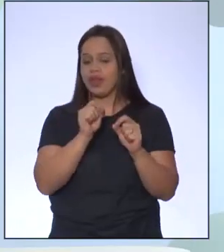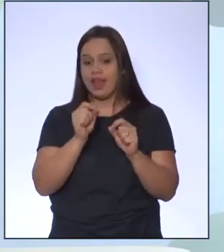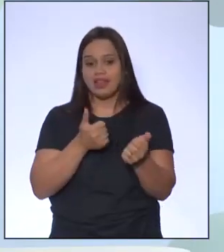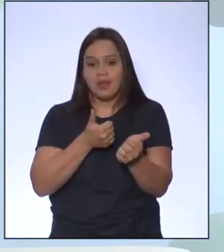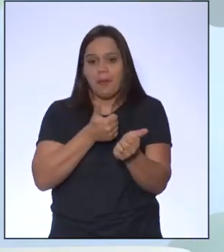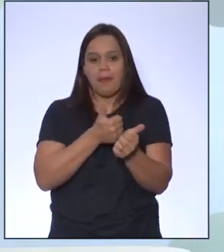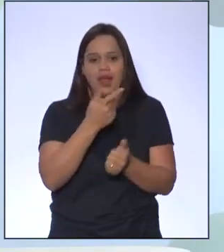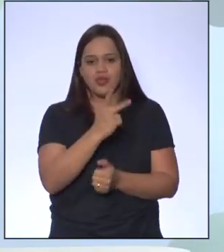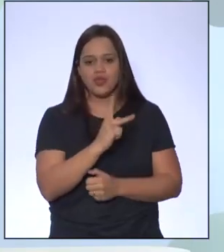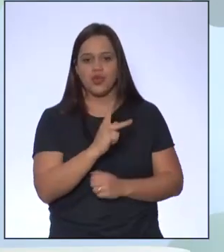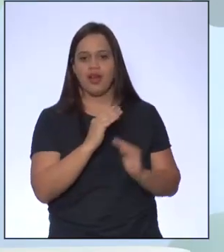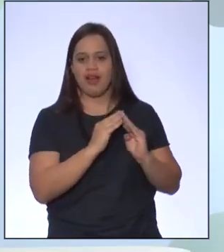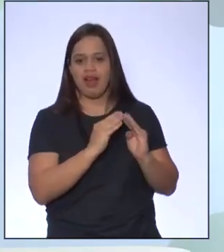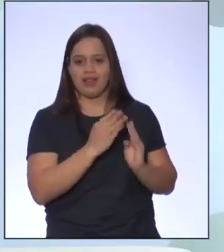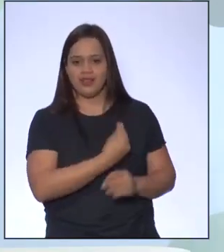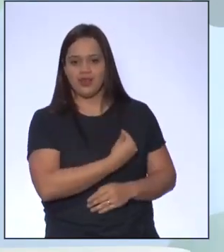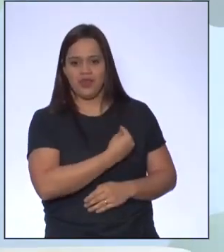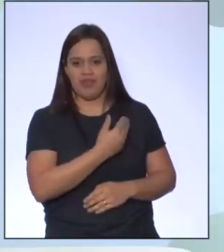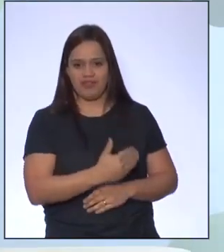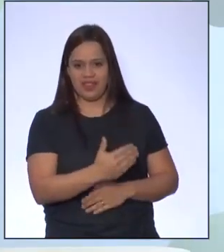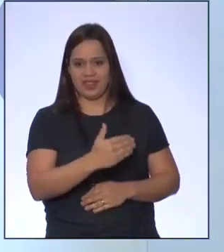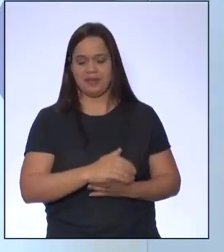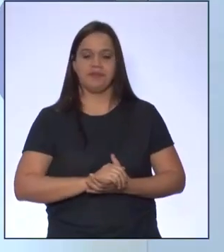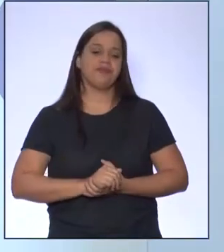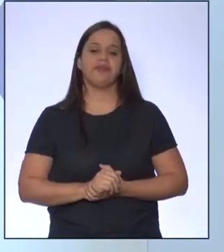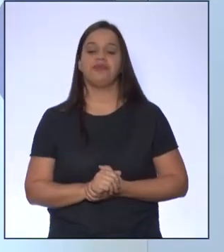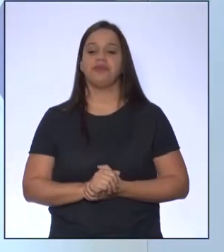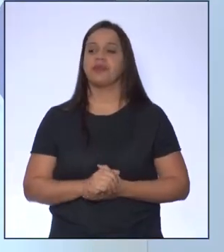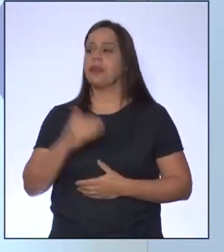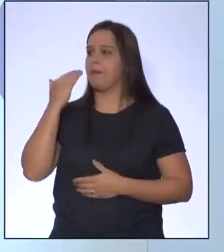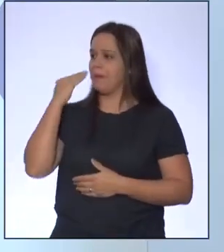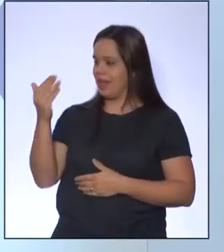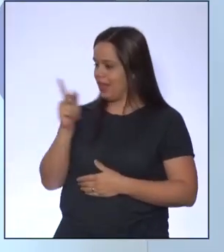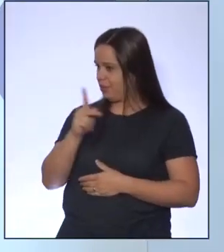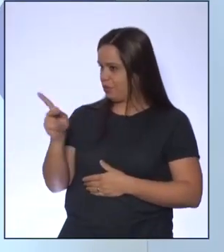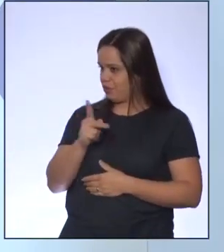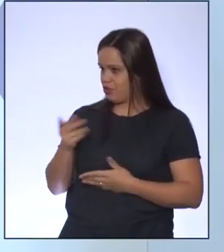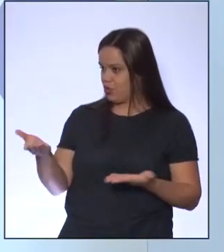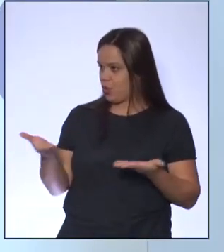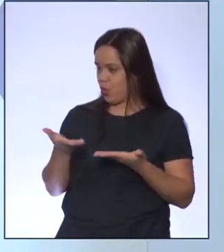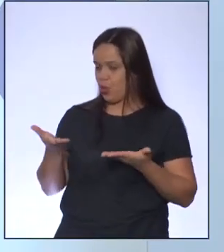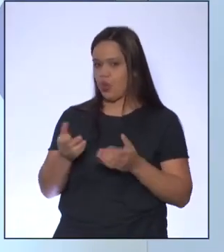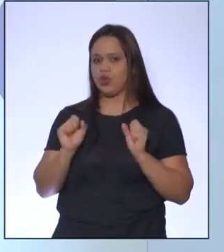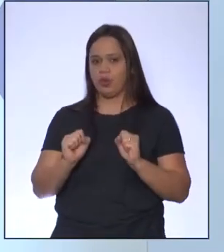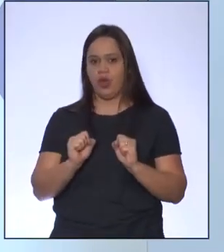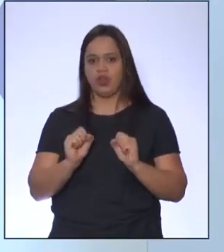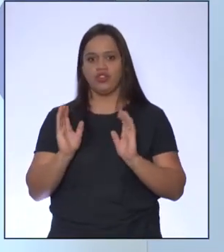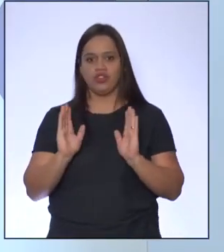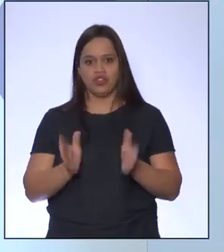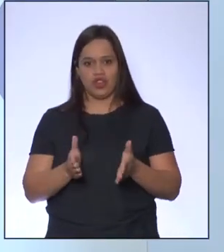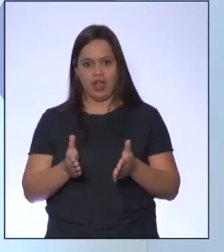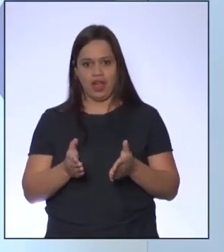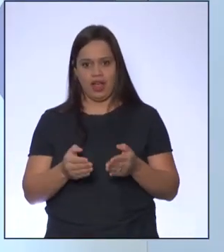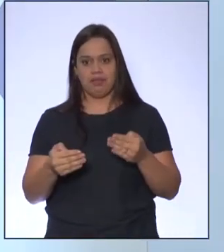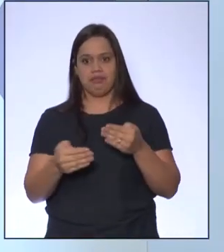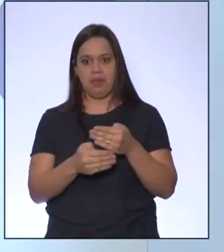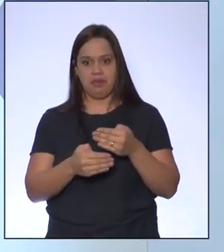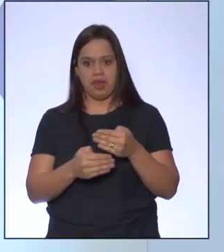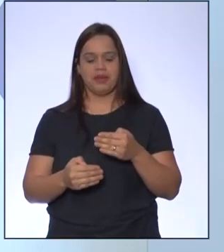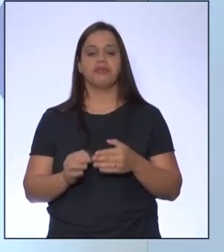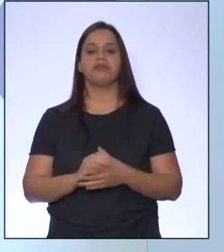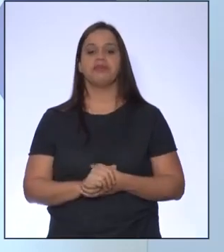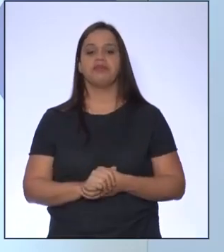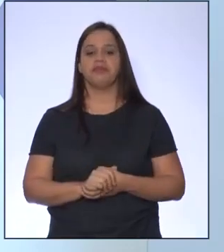lugar de vivência. Muito obrigada, professora. Acho que a gente pode passar para o próximo slide.